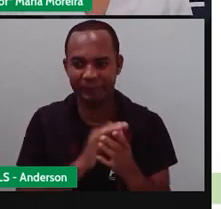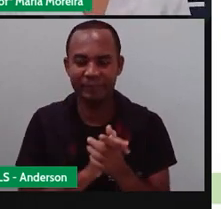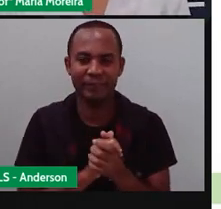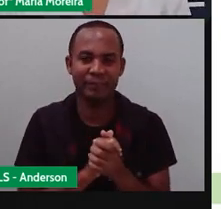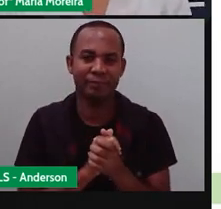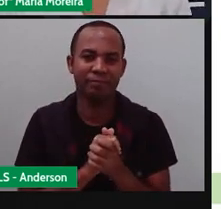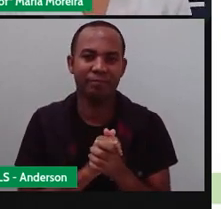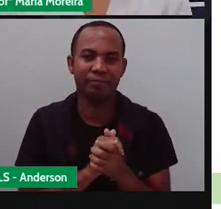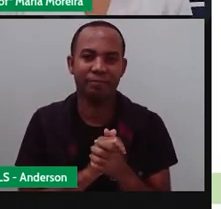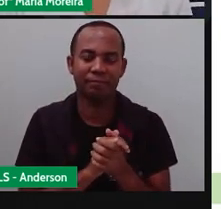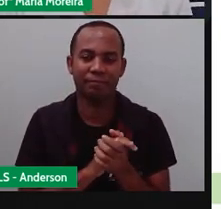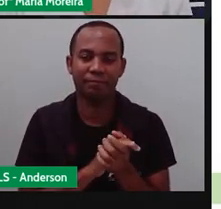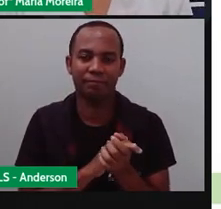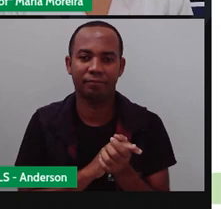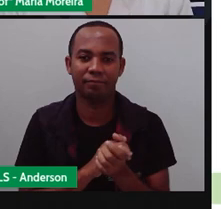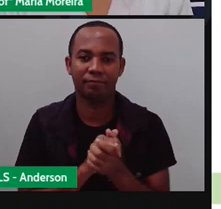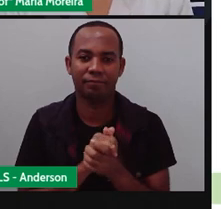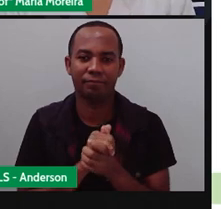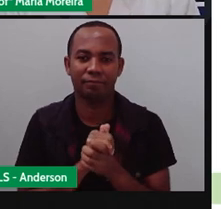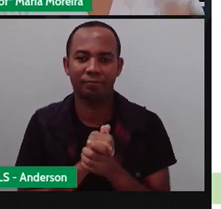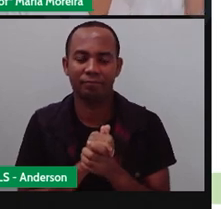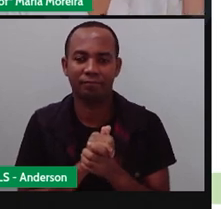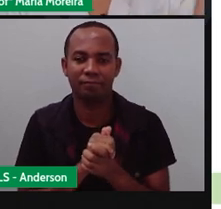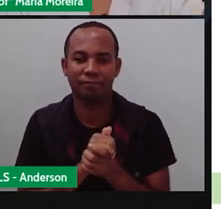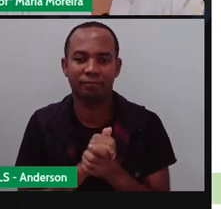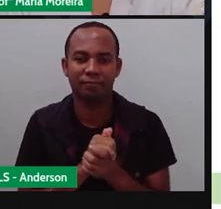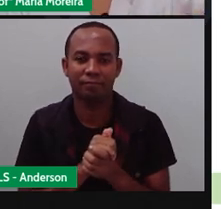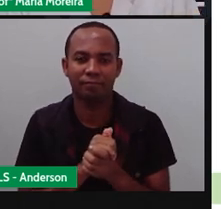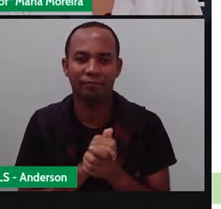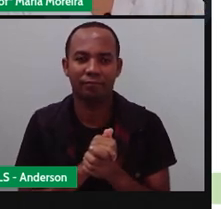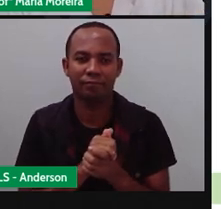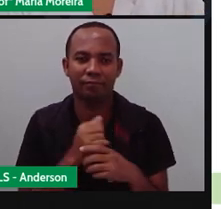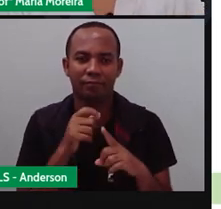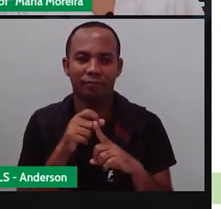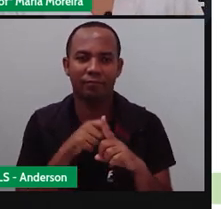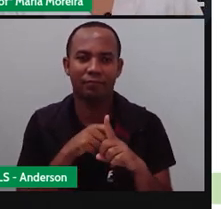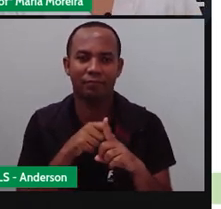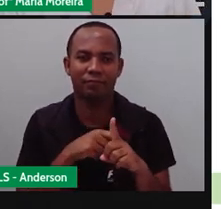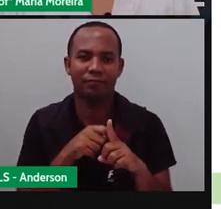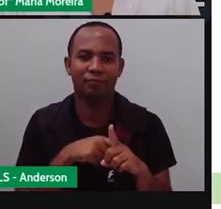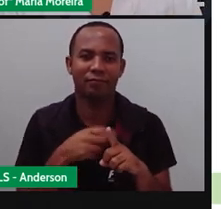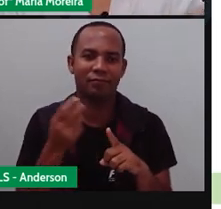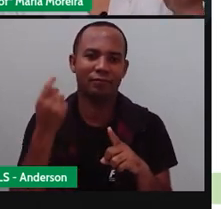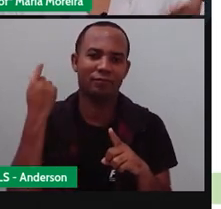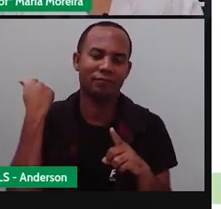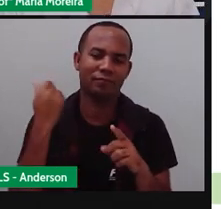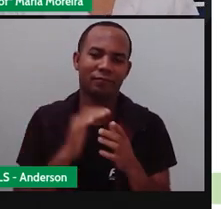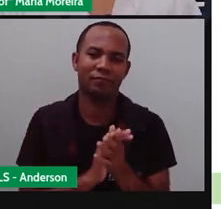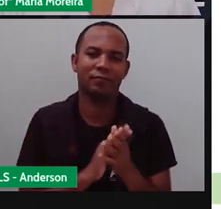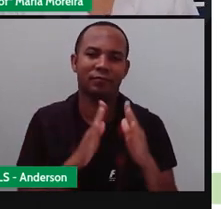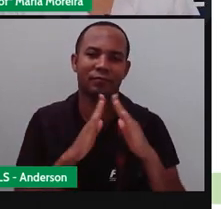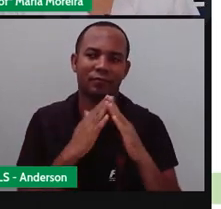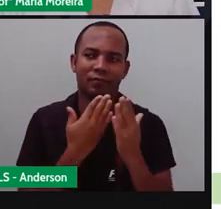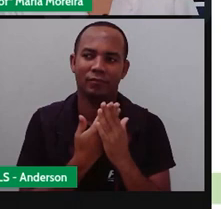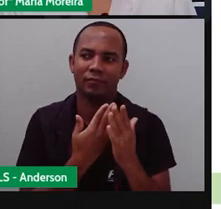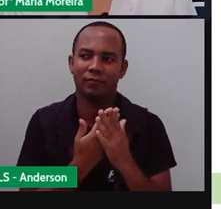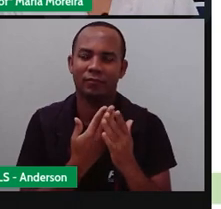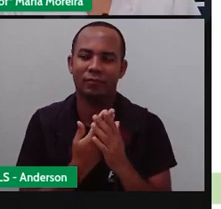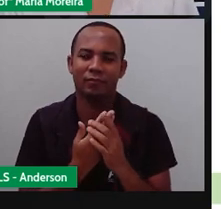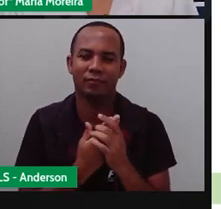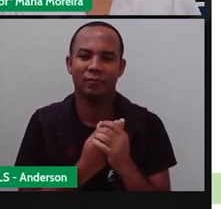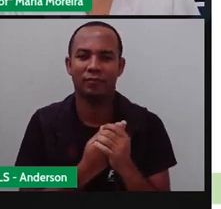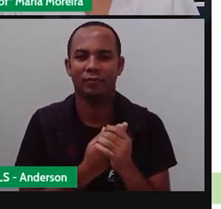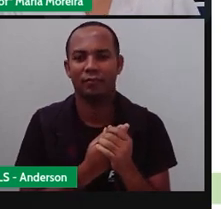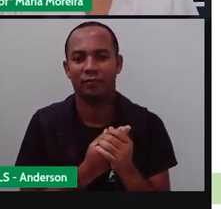lá no São João Há quanto tempo disse que já aconteceu eu tô aqui pensando há quase um mês atrás meu Deus na sala de nº 121